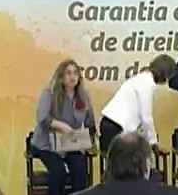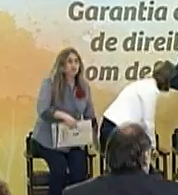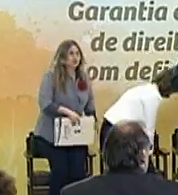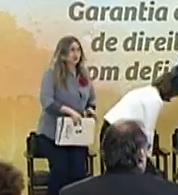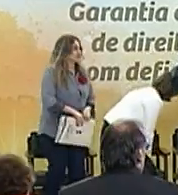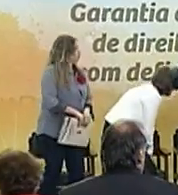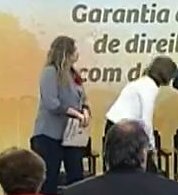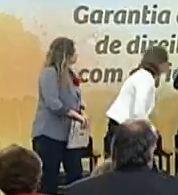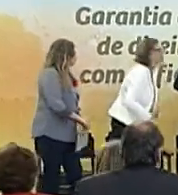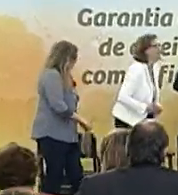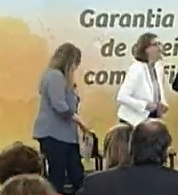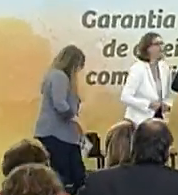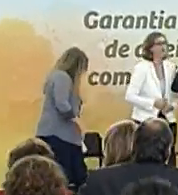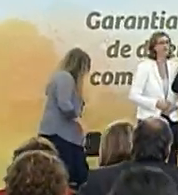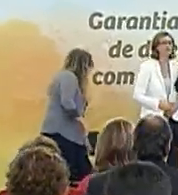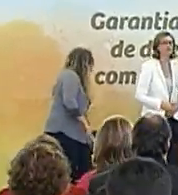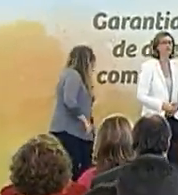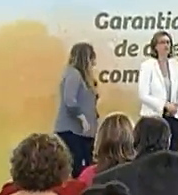Marcelo Deda